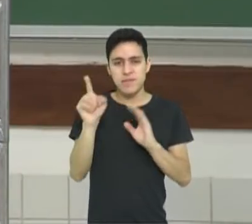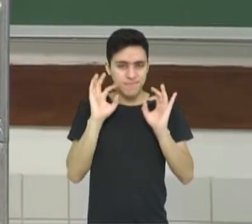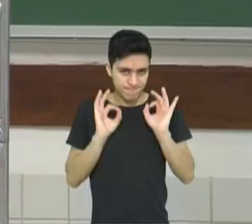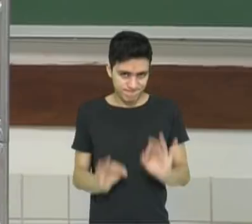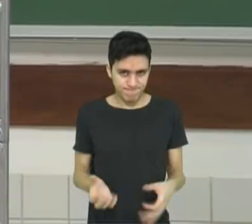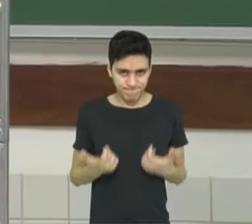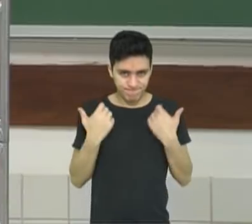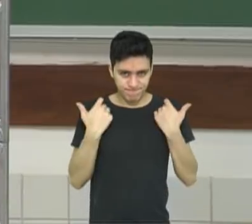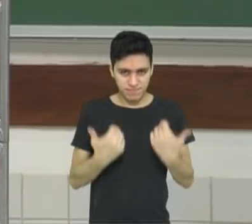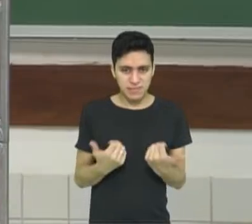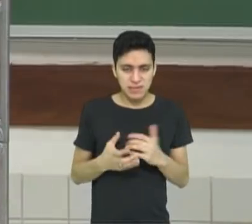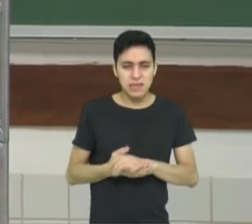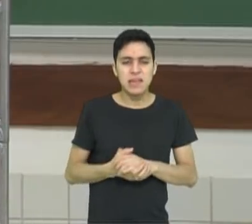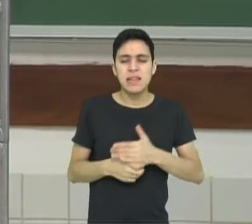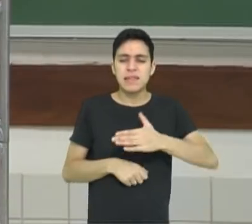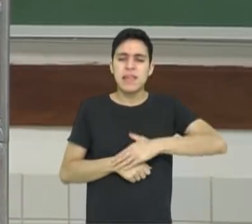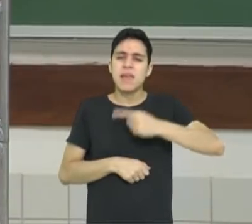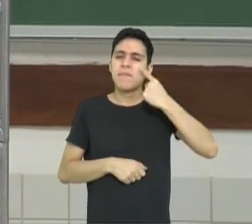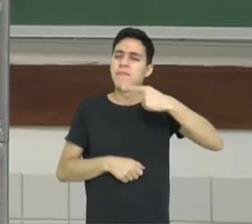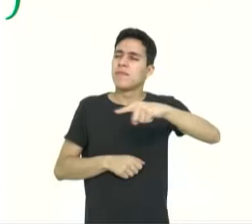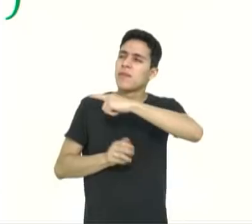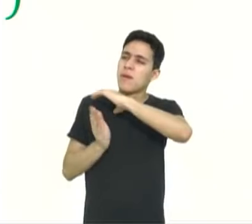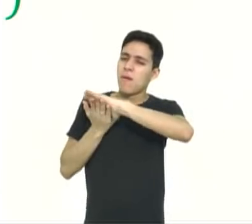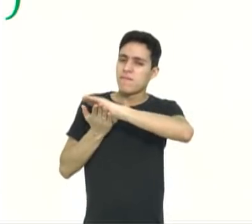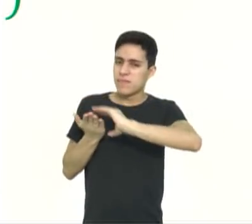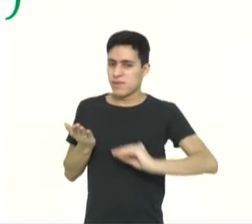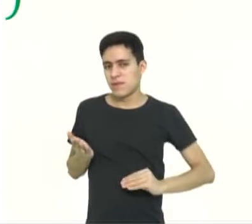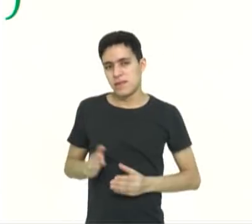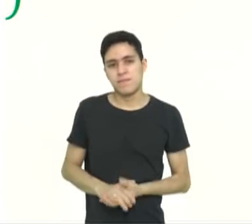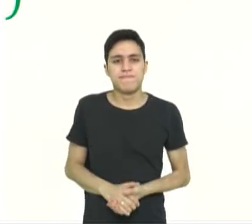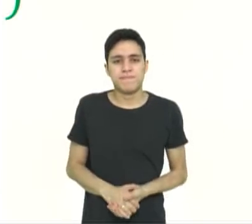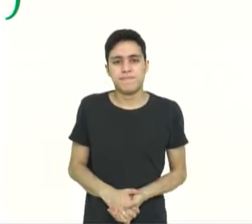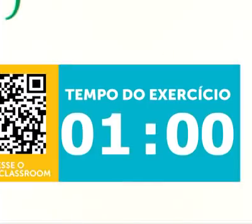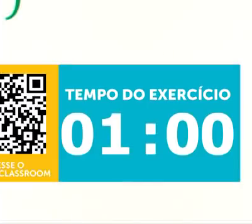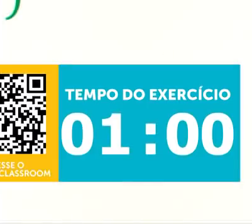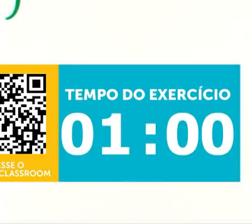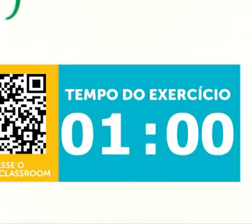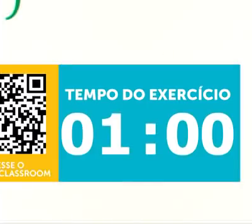mesmo, ok? Então, tempinho para você copiar.